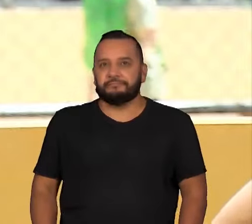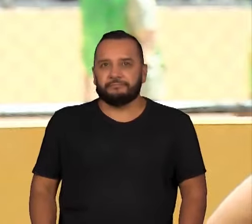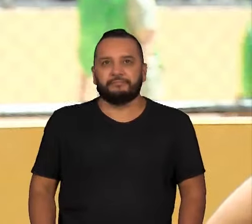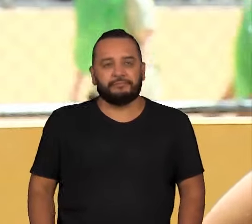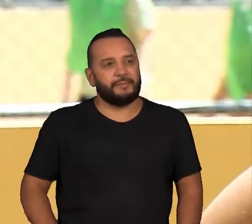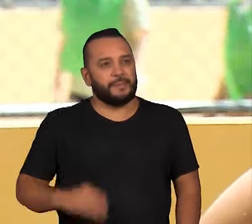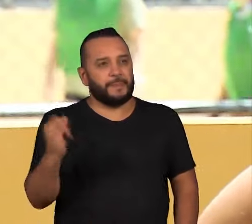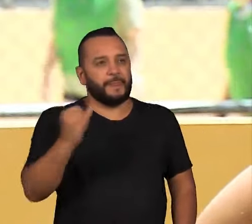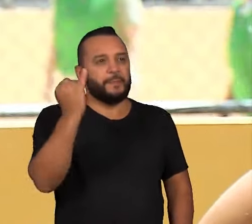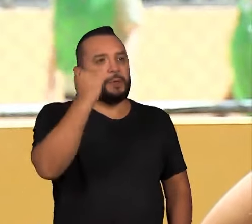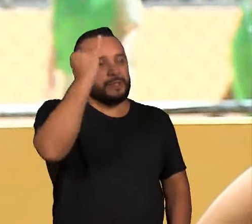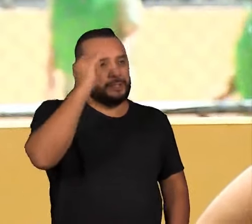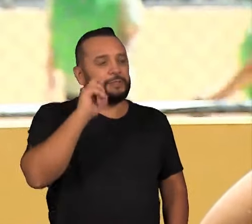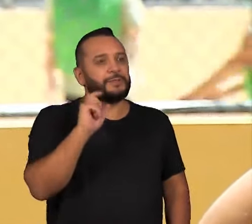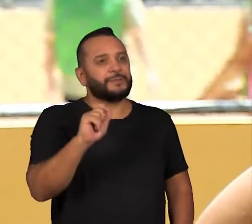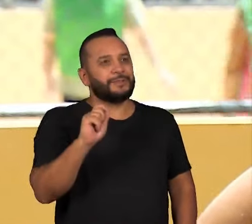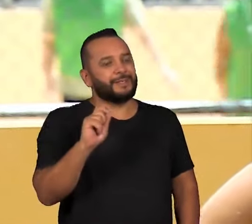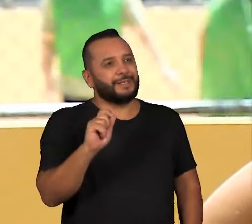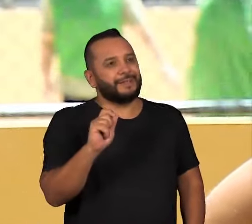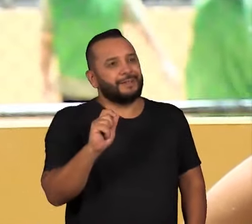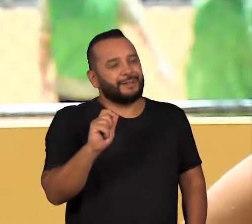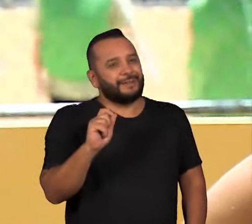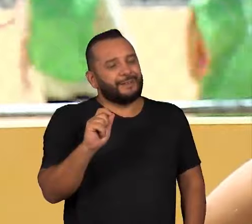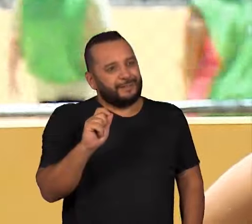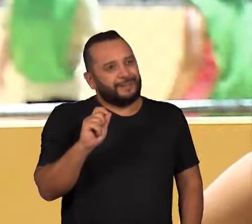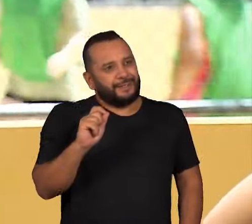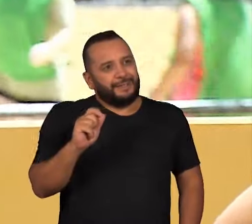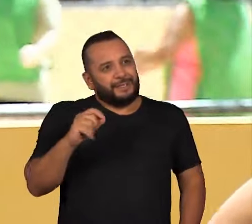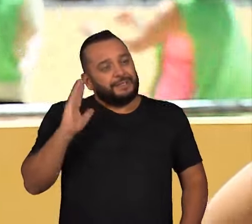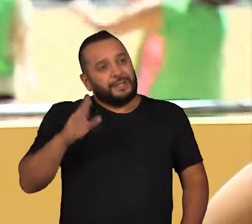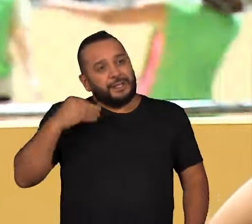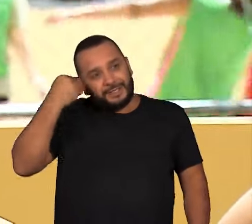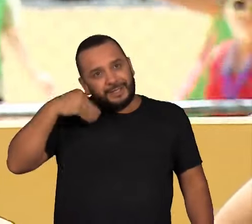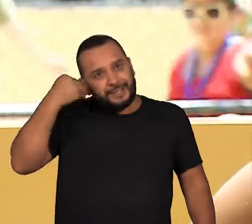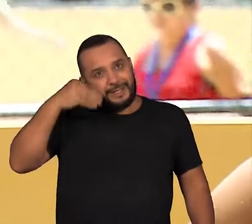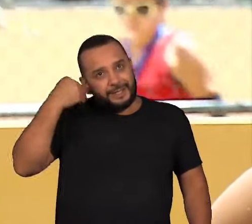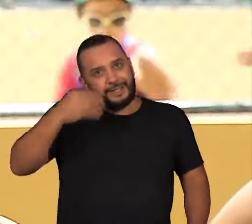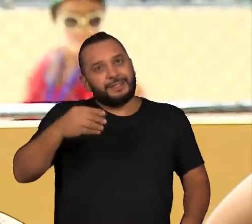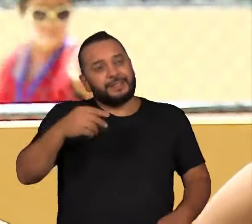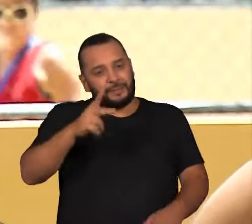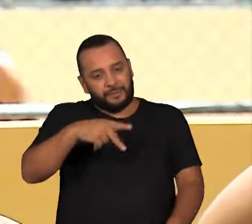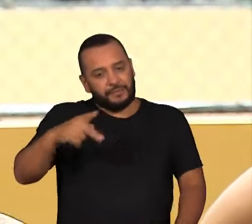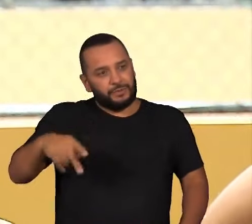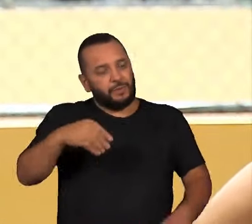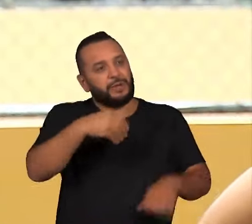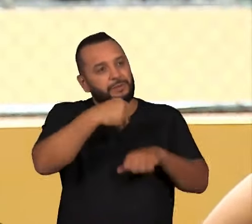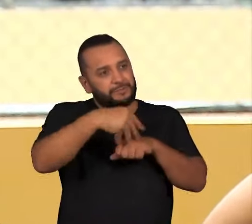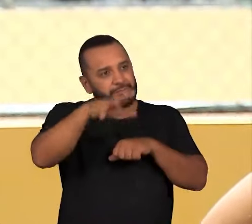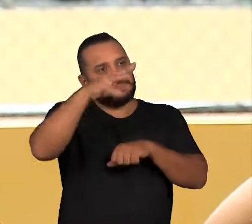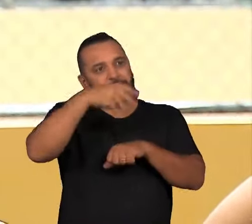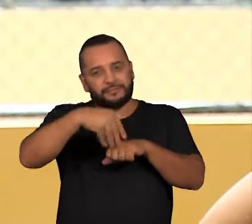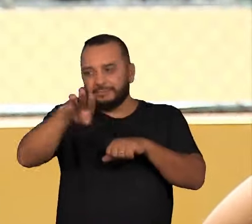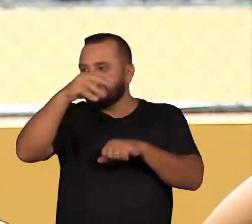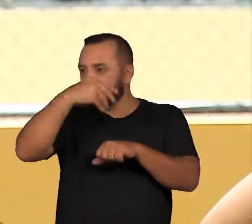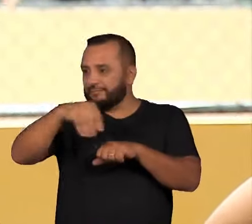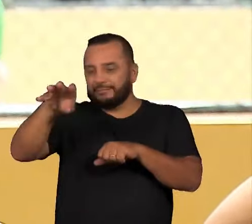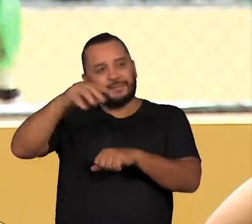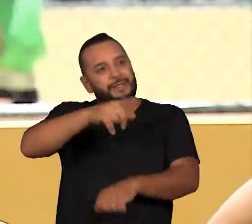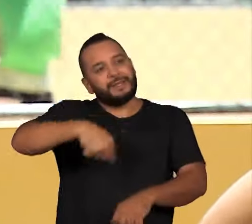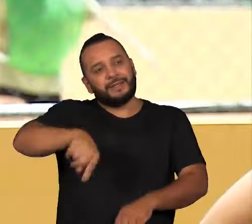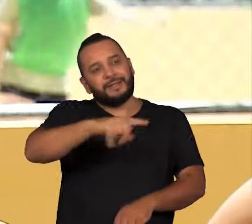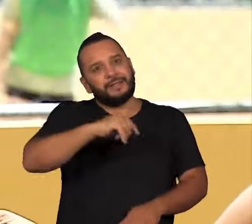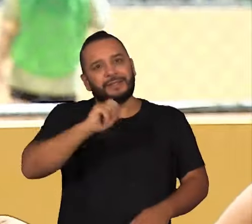muito importante a gente passar um pouquinho da nossa vivência, né, como professores, para os alunos, né,